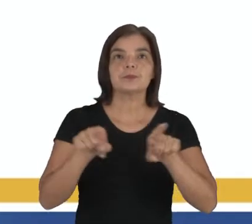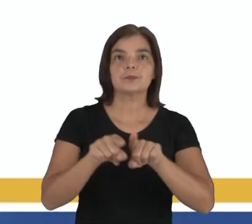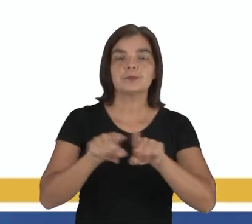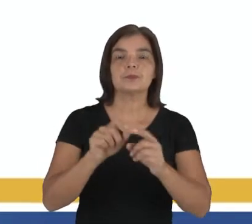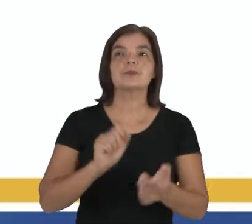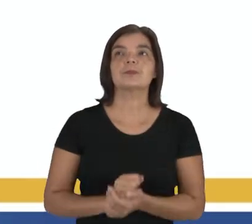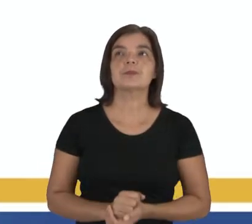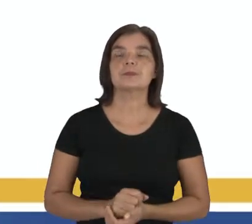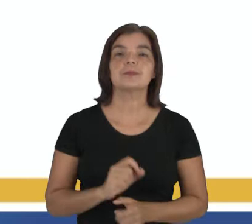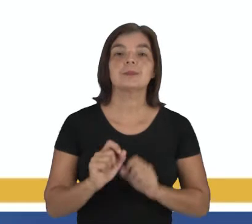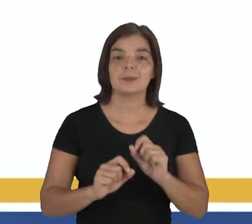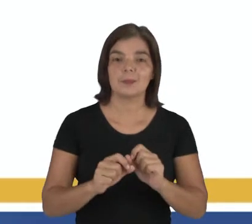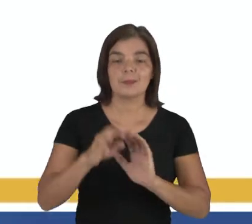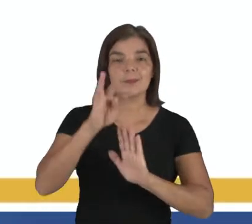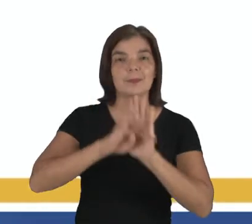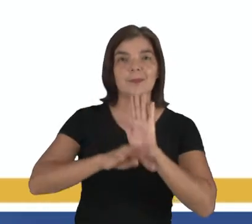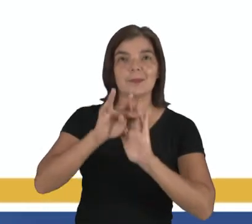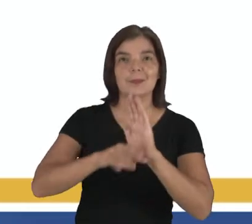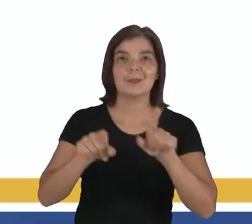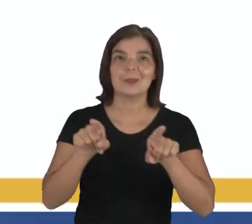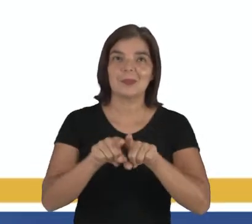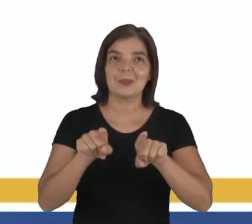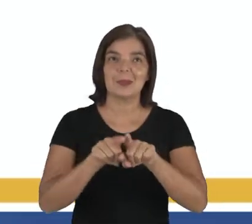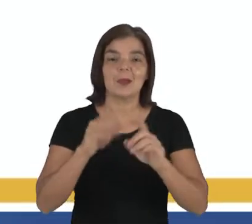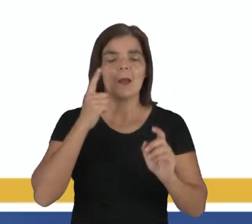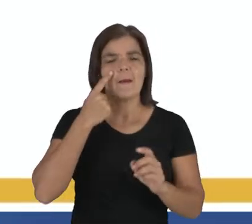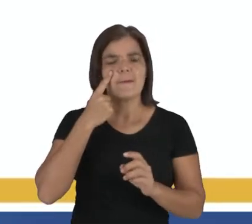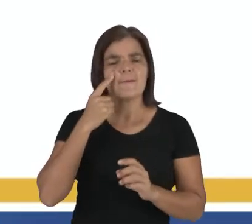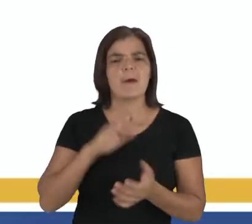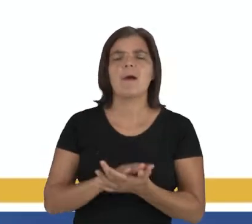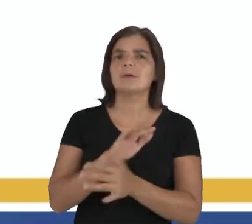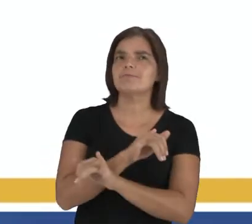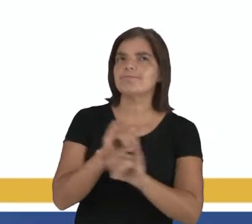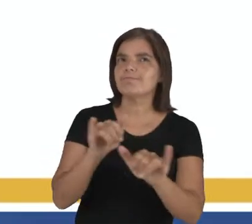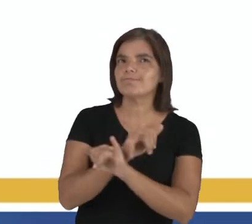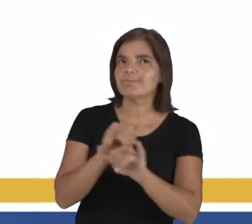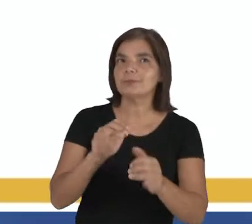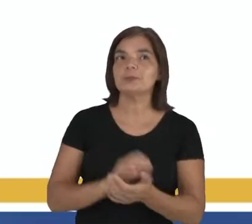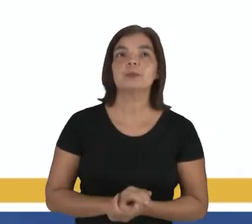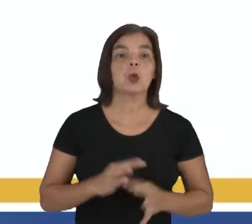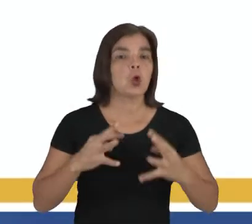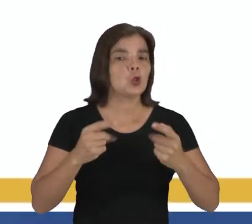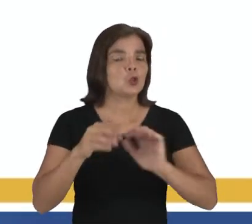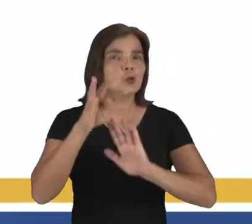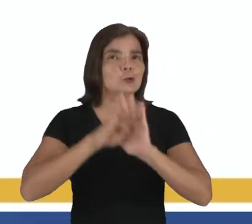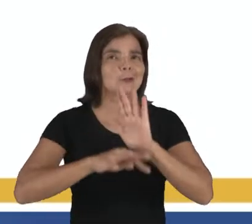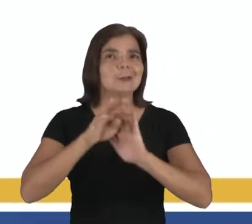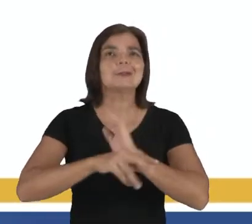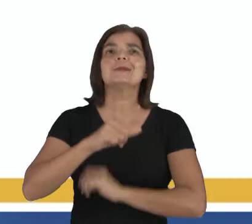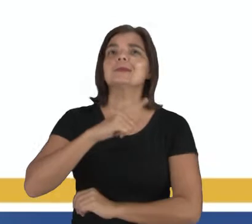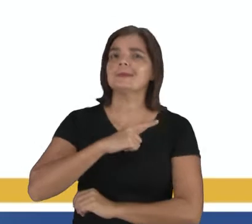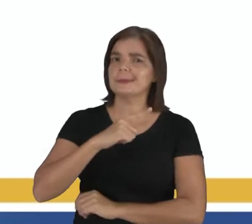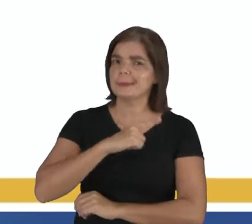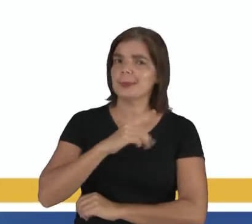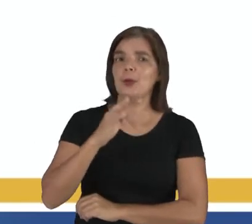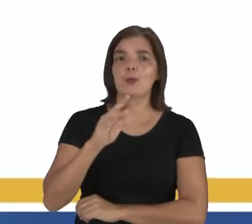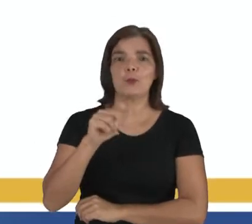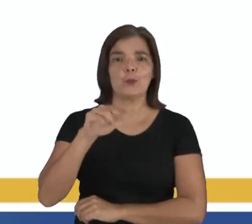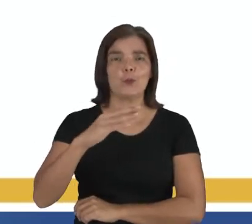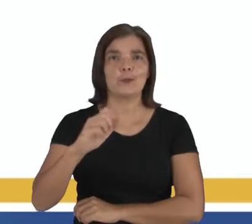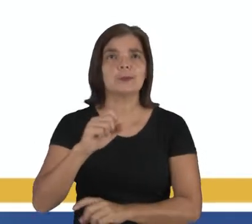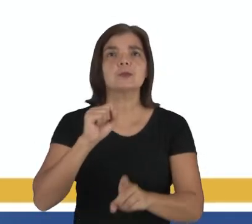função social em um texto está diretamente ligada à informação. Todo texto possui